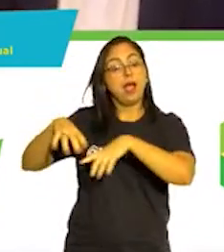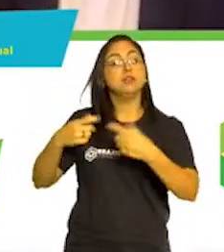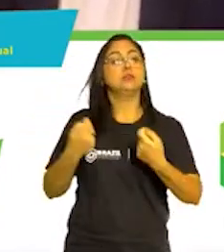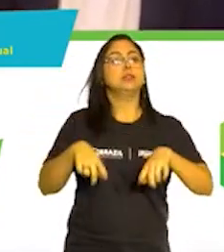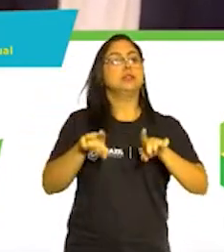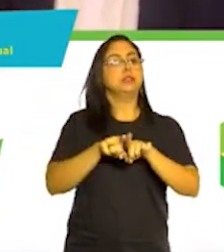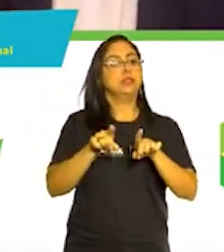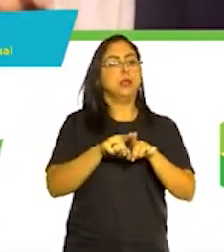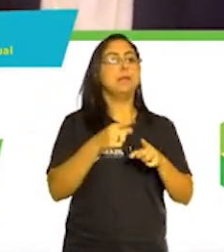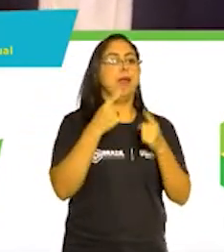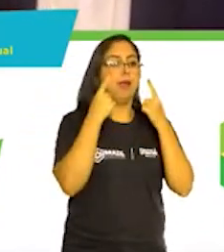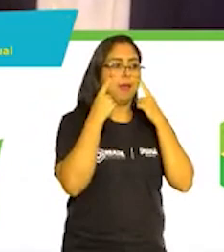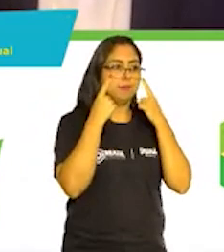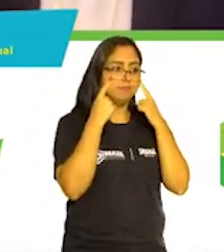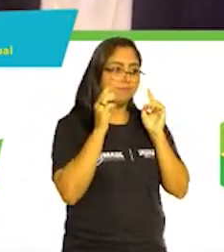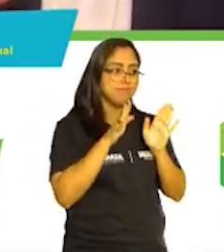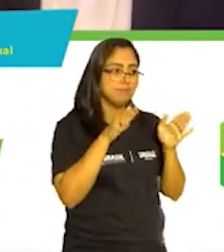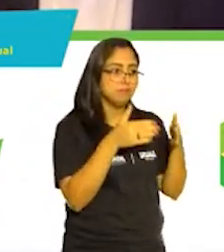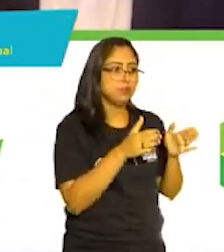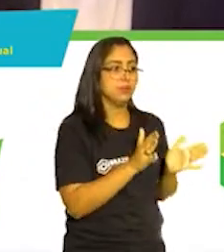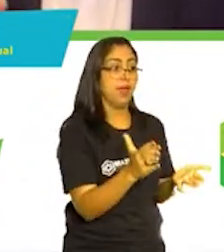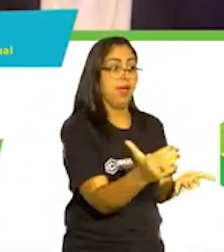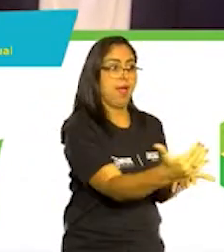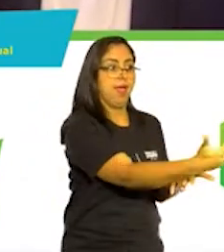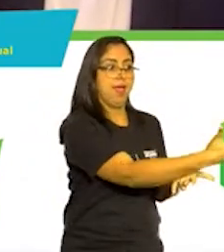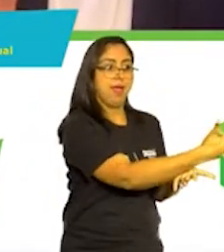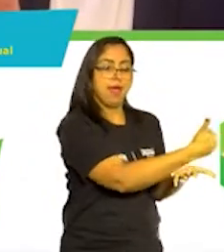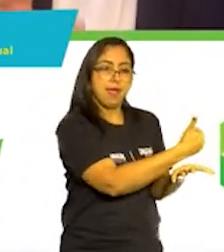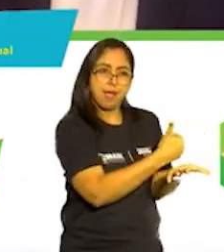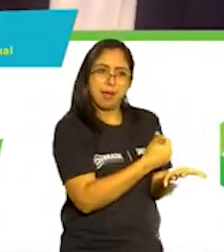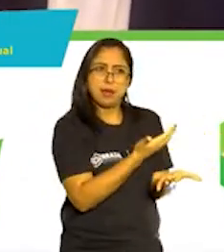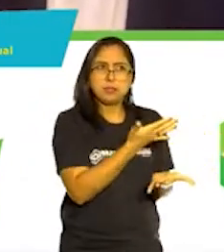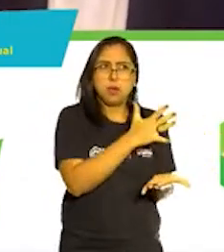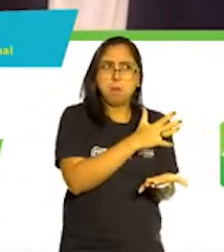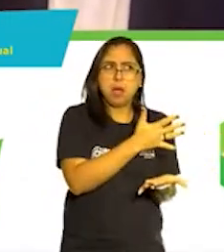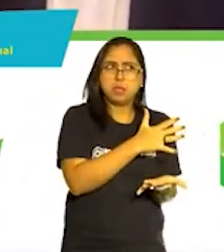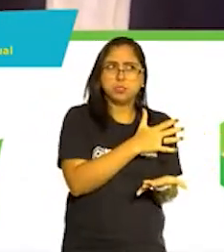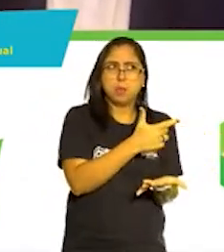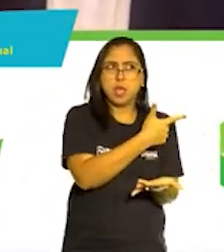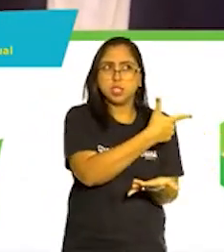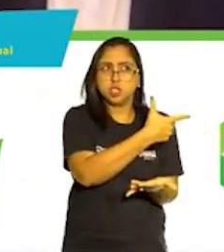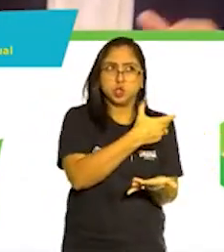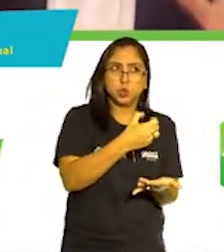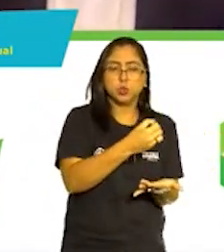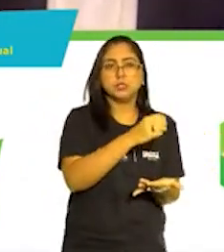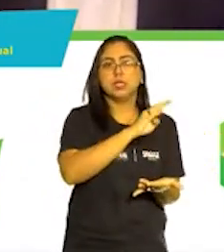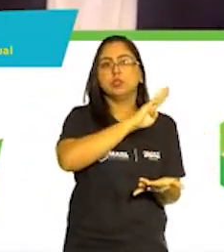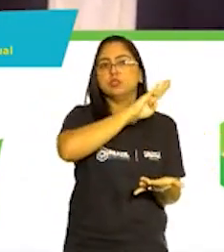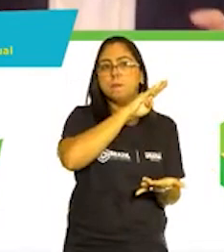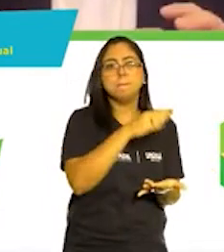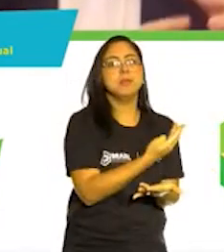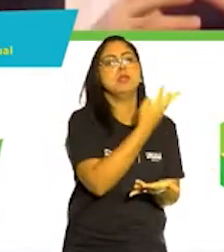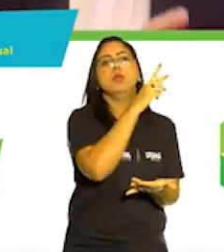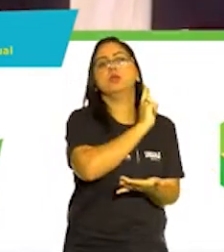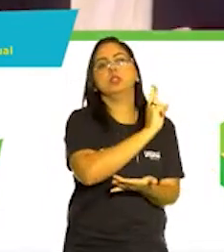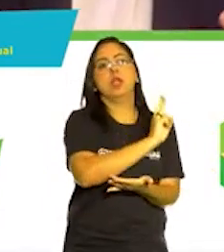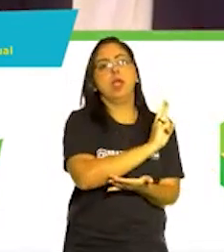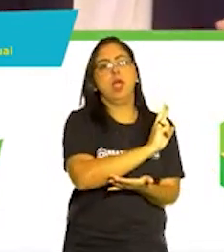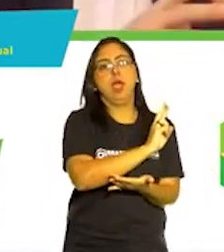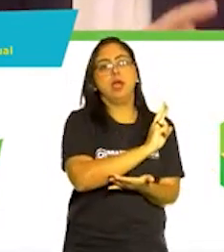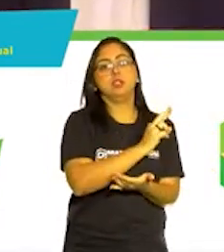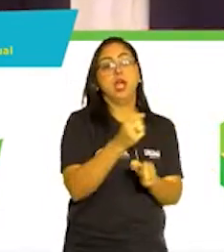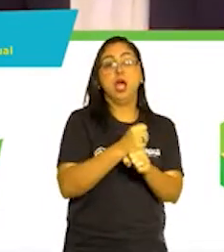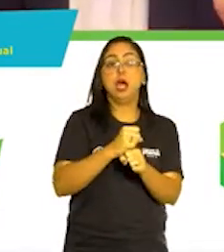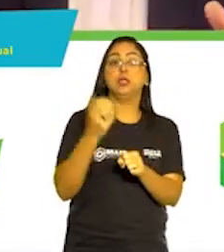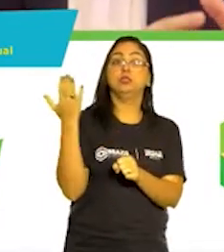precisar voltar a arrecadar pelo menos aí perto de 200 bilhões de reais. No ano passado, a gente perdeu com a